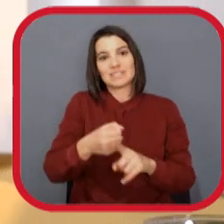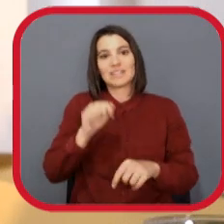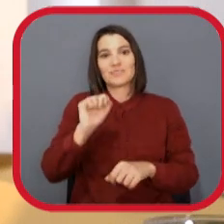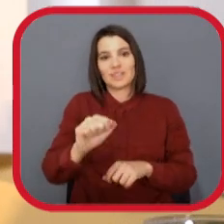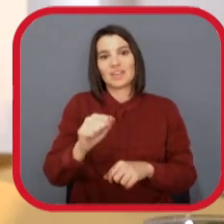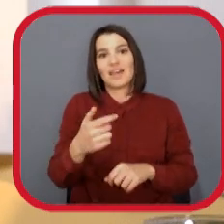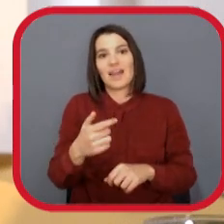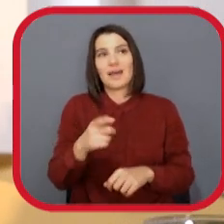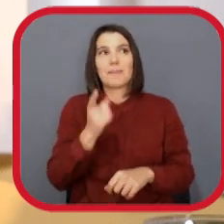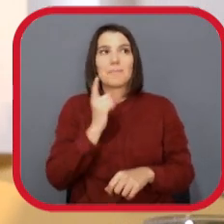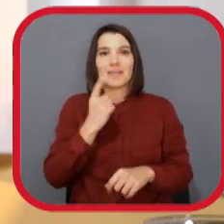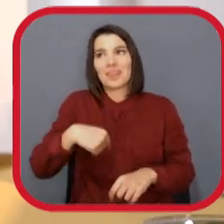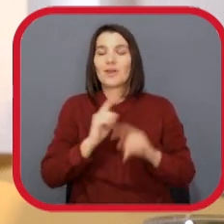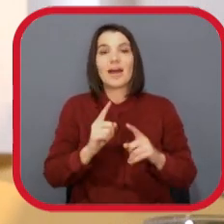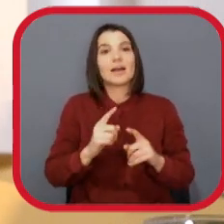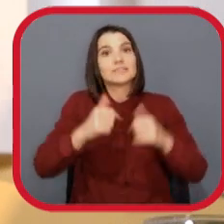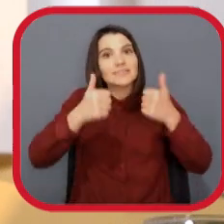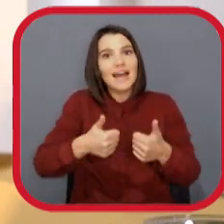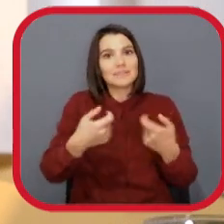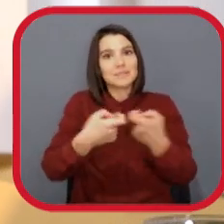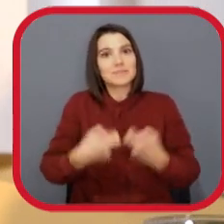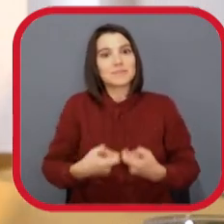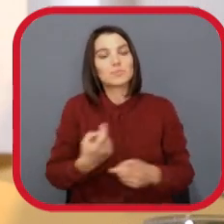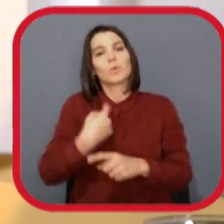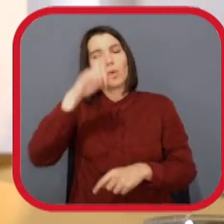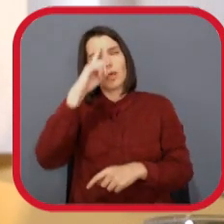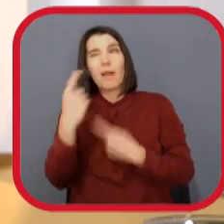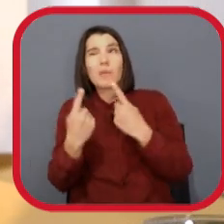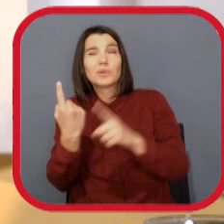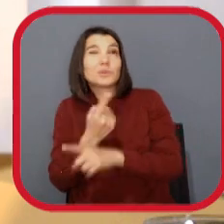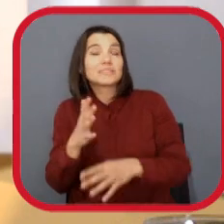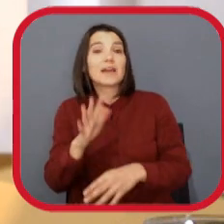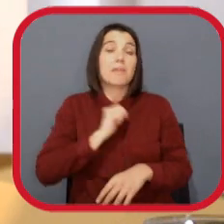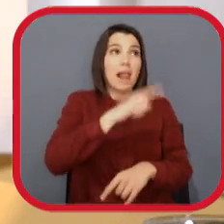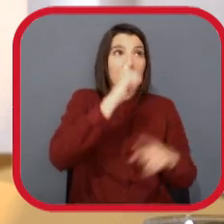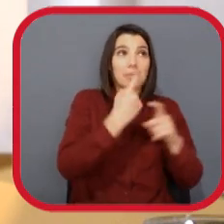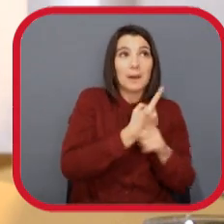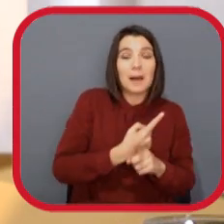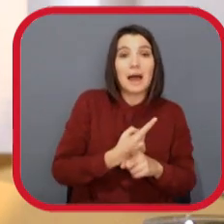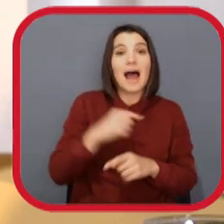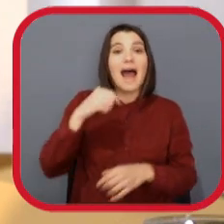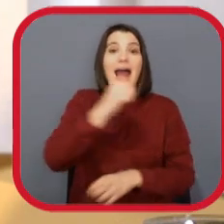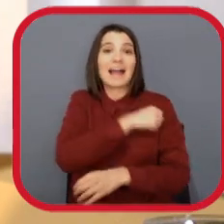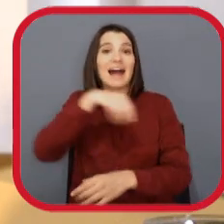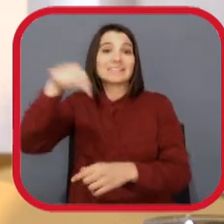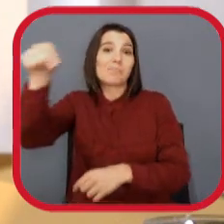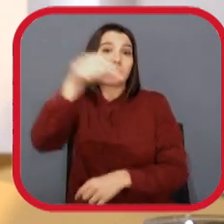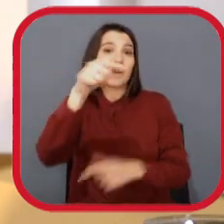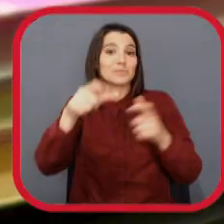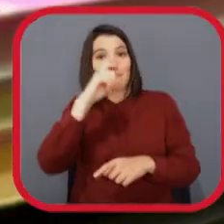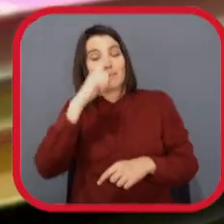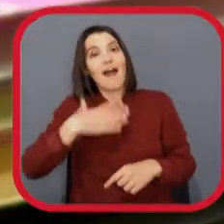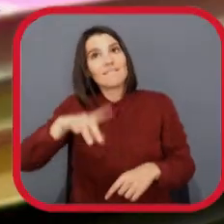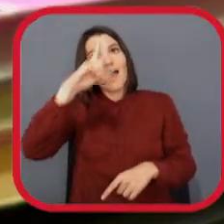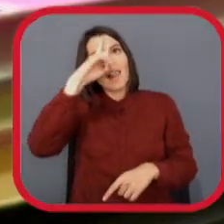essa é a piada para todos nós, é que isto seja correto, porque eu lembro-me de algumas coisas, a minha mãe lembra-se de algumas coisas, lá em casa muitas pessoas vão se lembrar de muitas coisas e nós